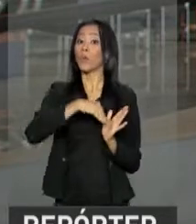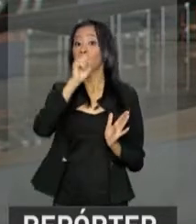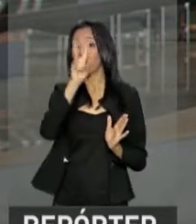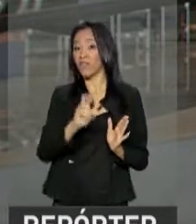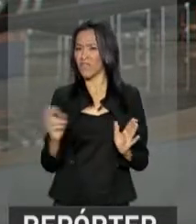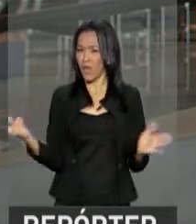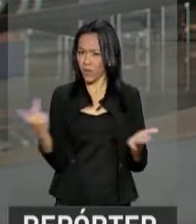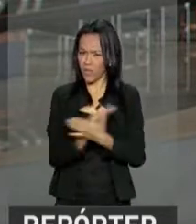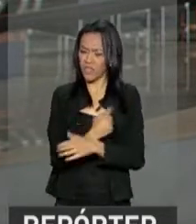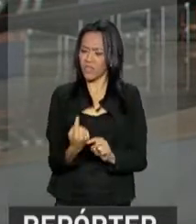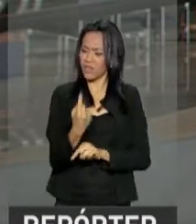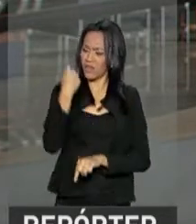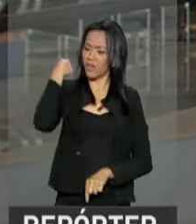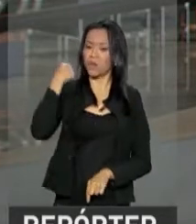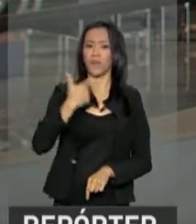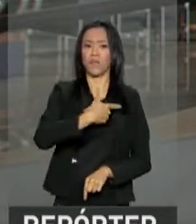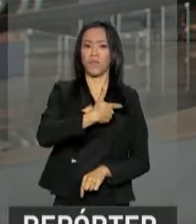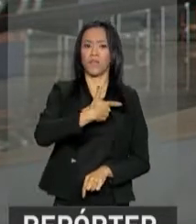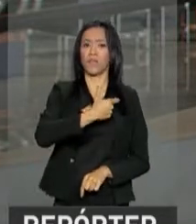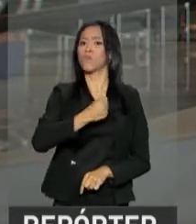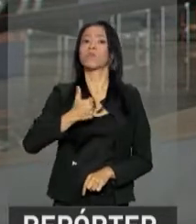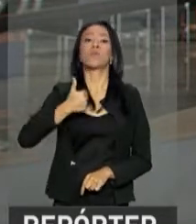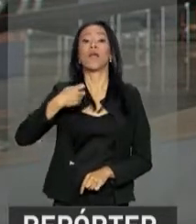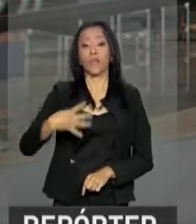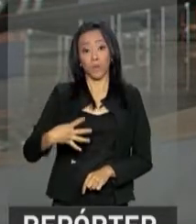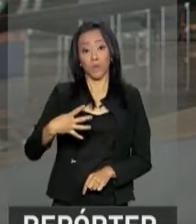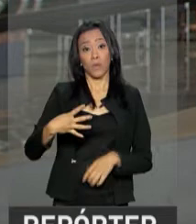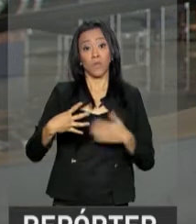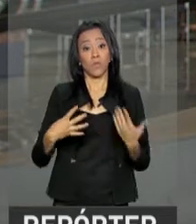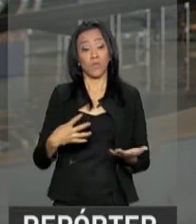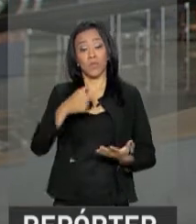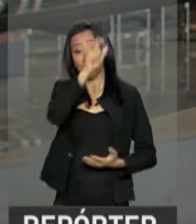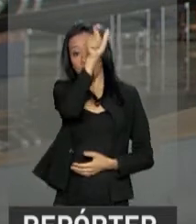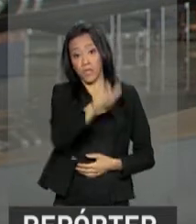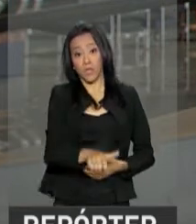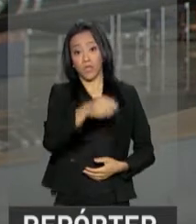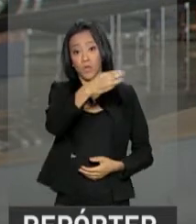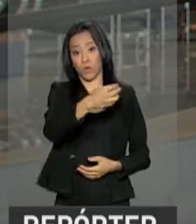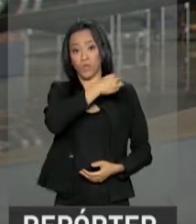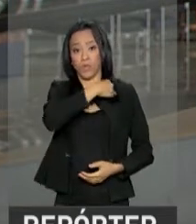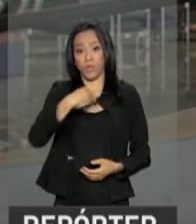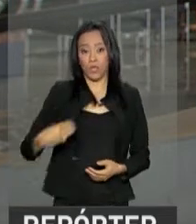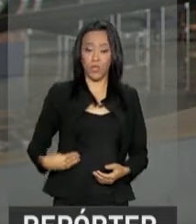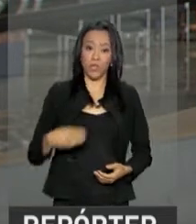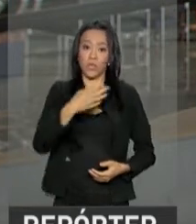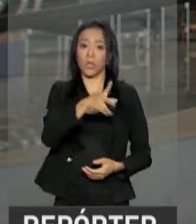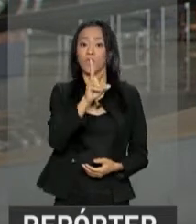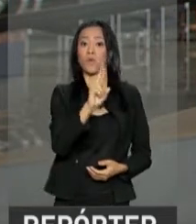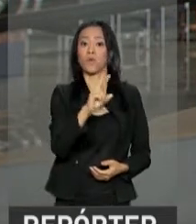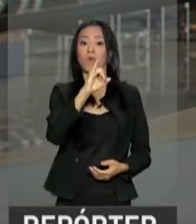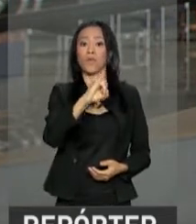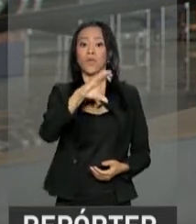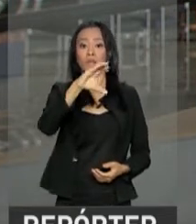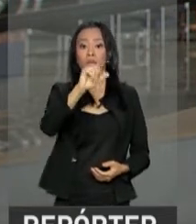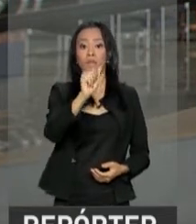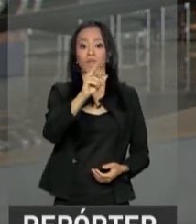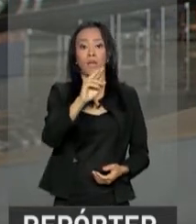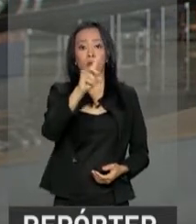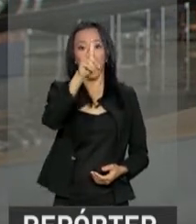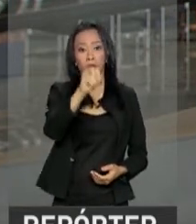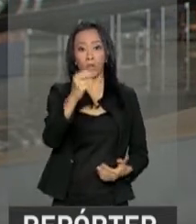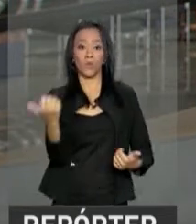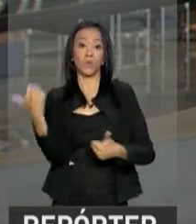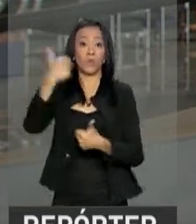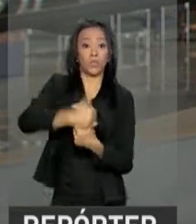foi em 2014 quando então ministro ricardo lewandowski substituiu dilma rousseff hoje